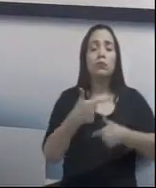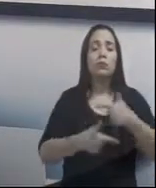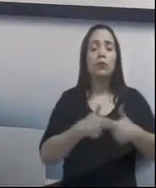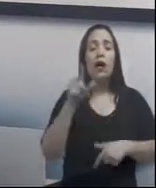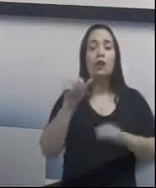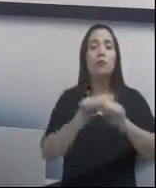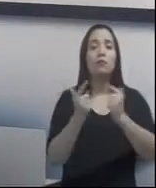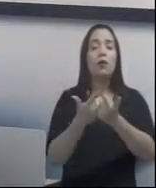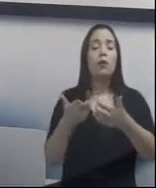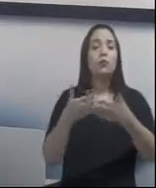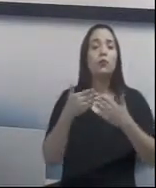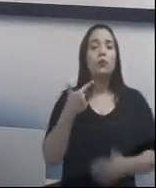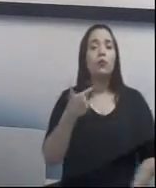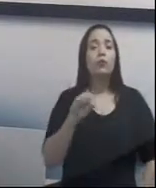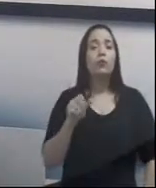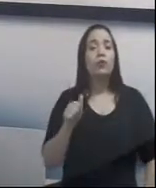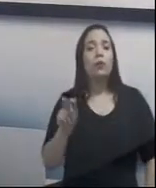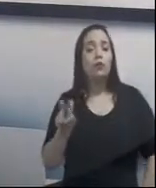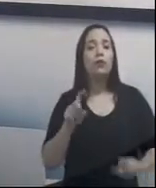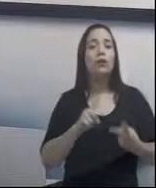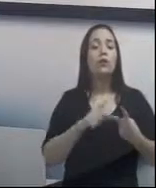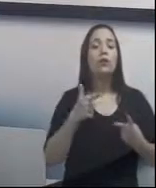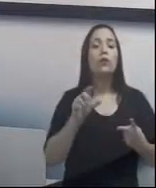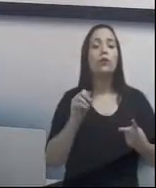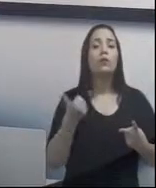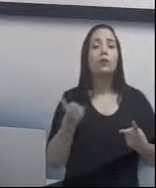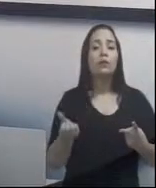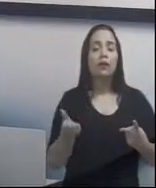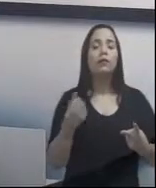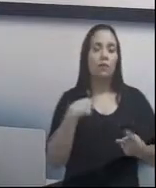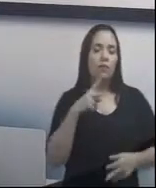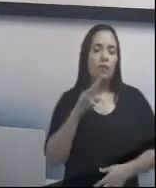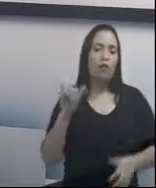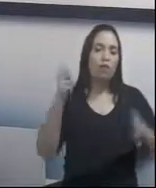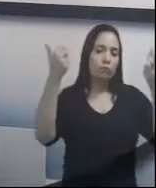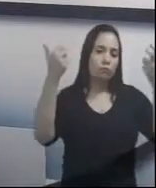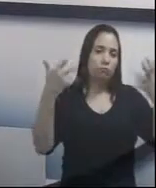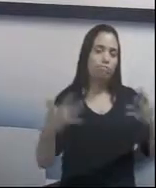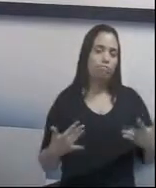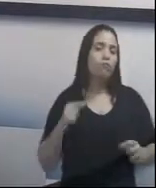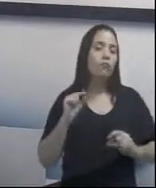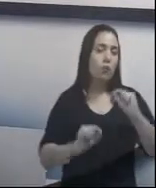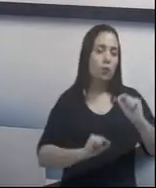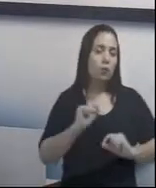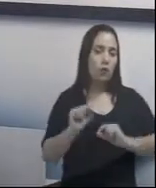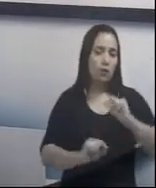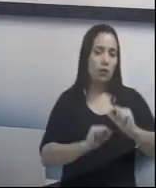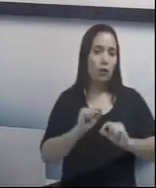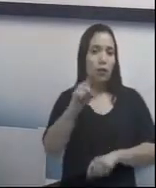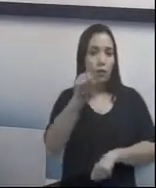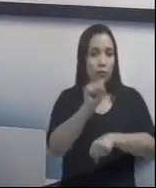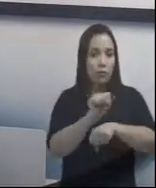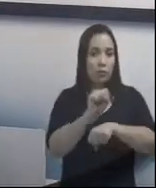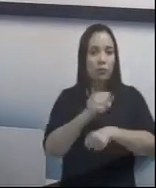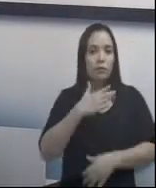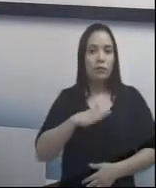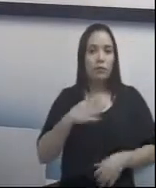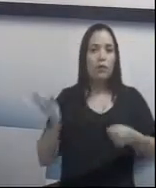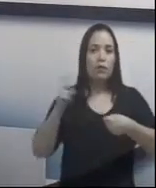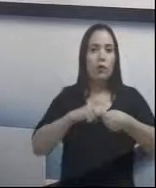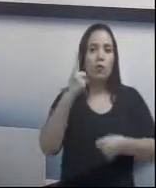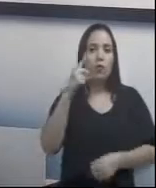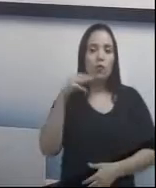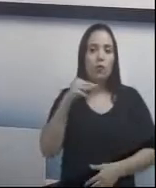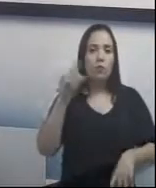fazer em 2015 e em 2016. E eu vou falar para vocês o que foi. Mas não sai daí não. Volto já. É 1 minuto